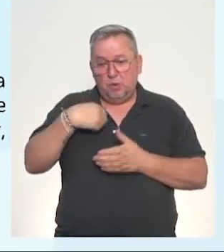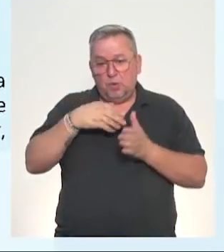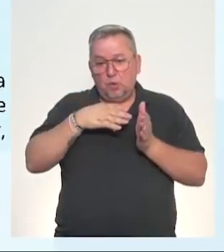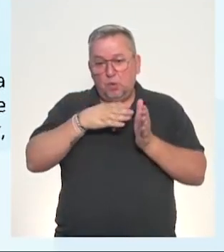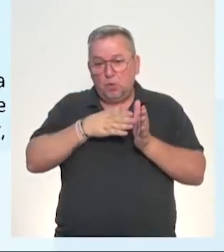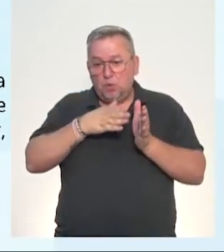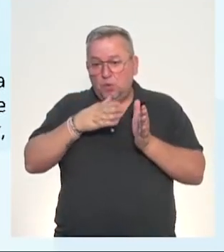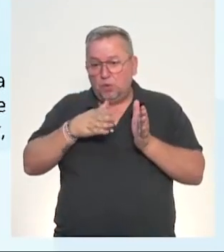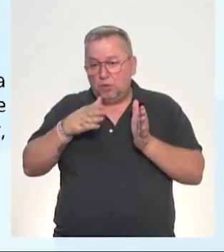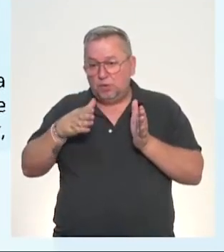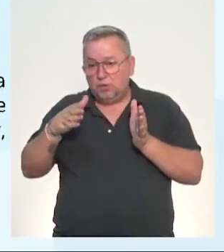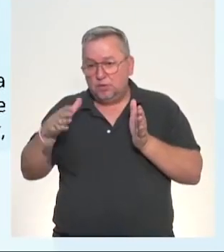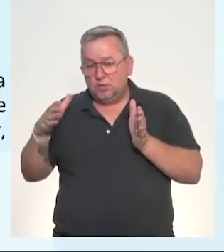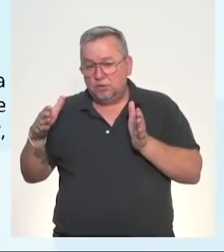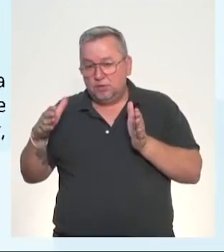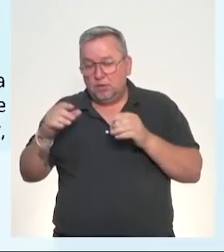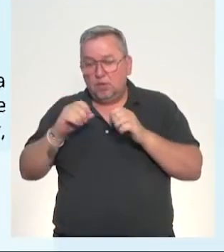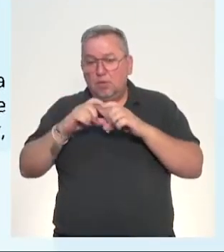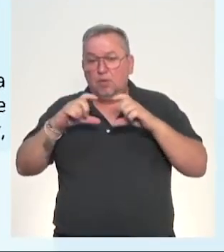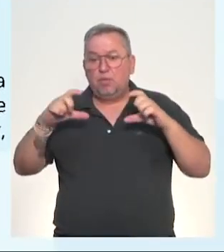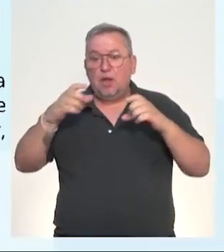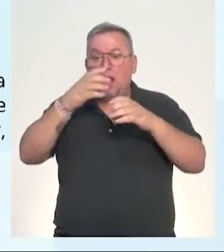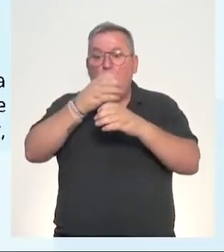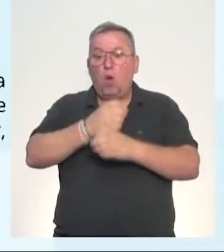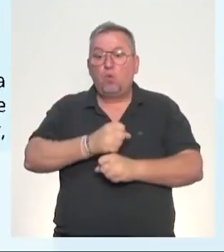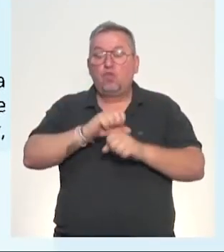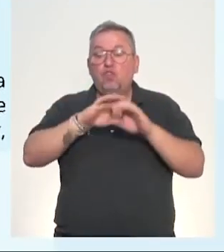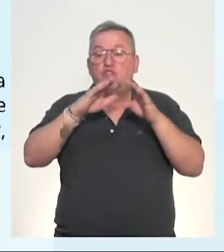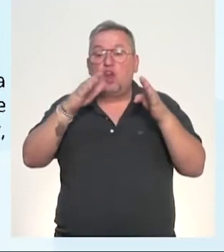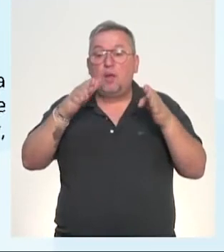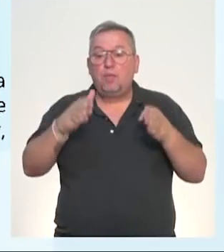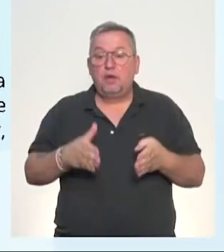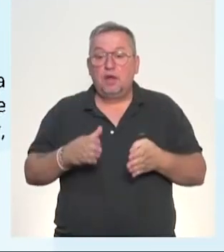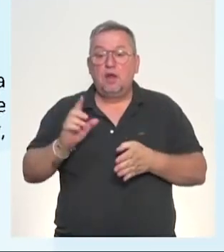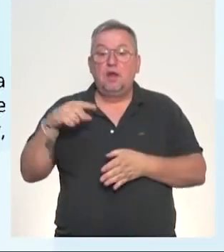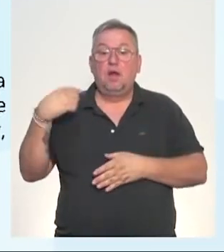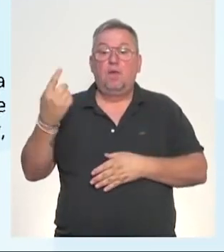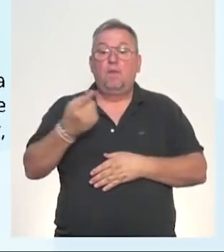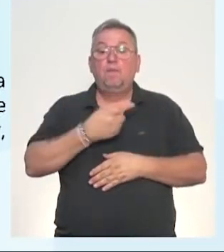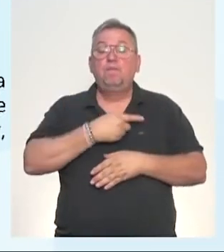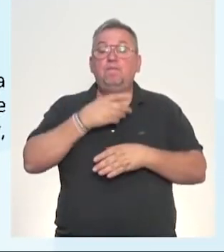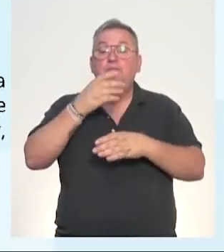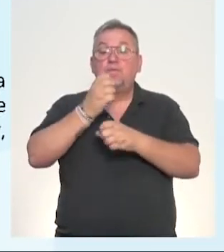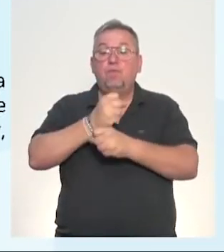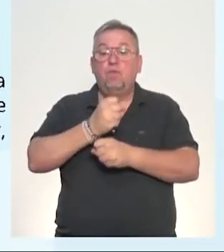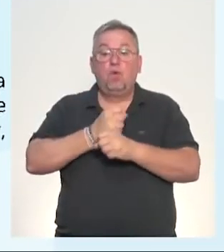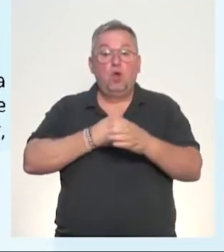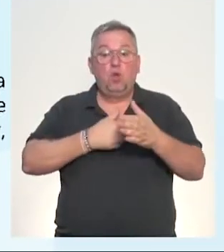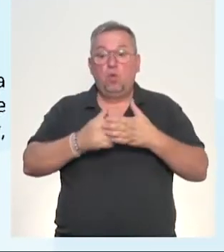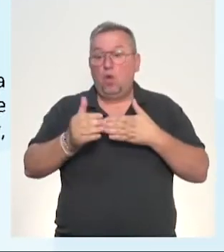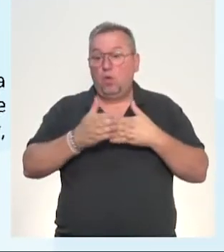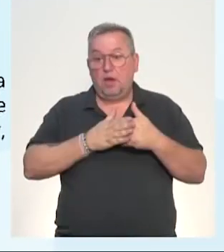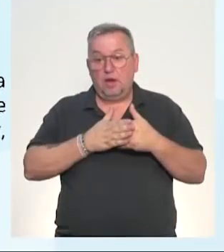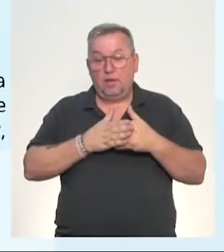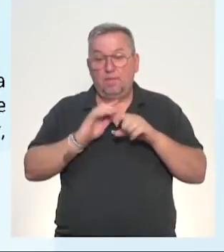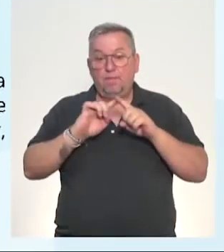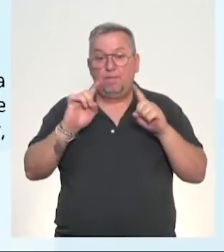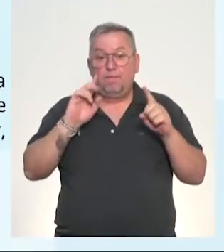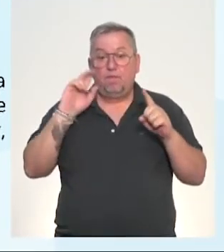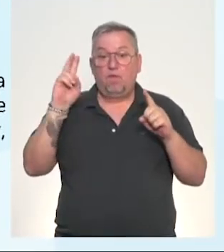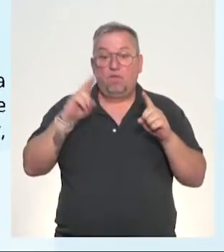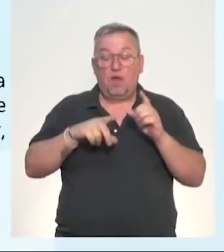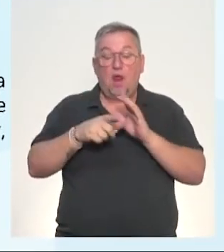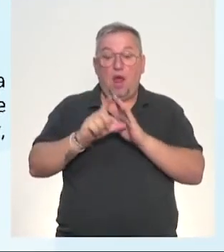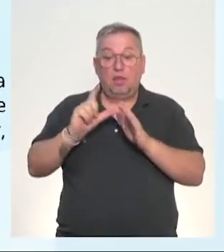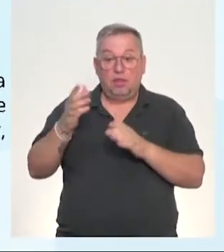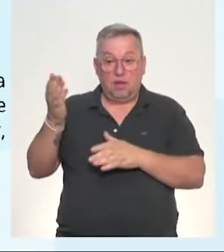sequência numérica por meio de uma expressão algébrica, que permite que nós calculemos qualquer elemento dela. No caso da sequência anterior,